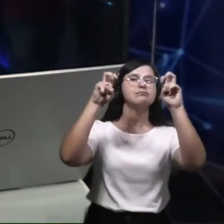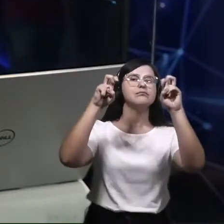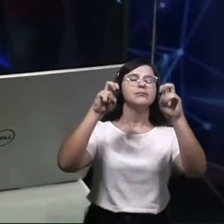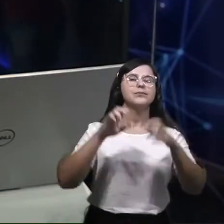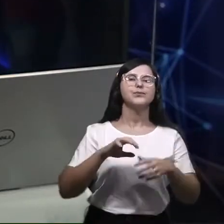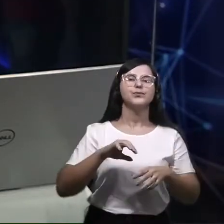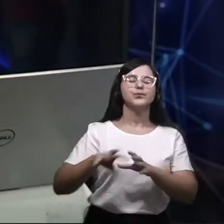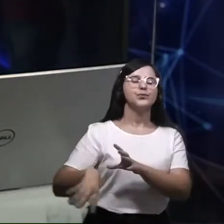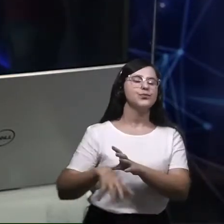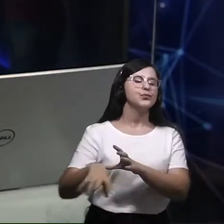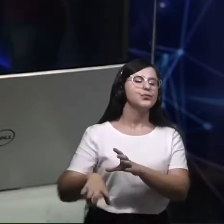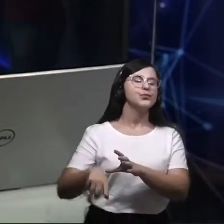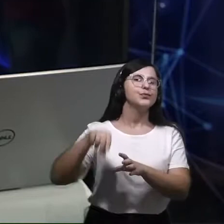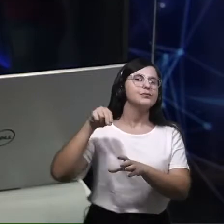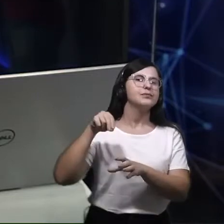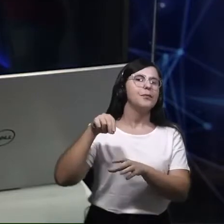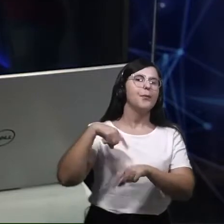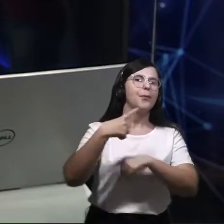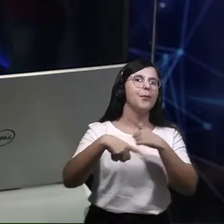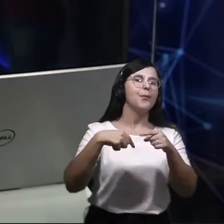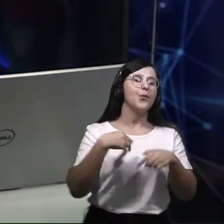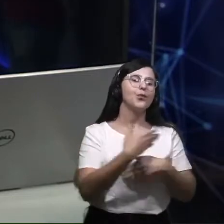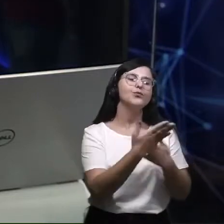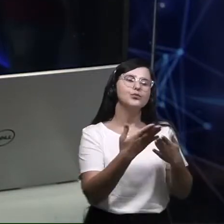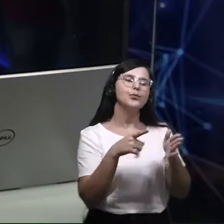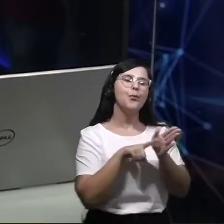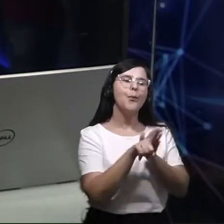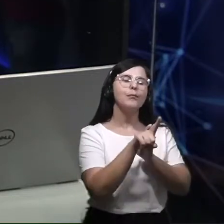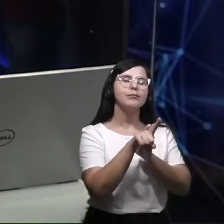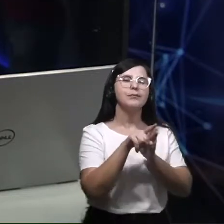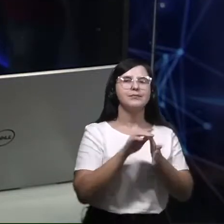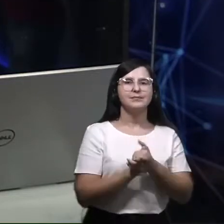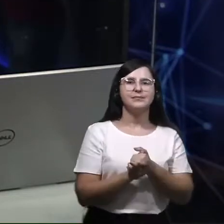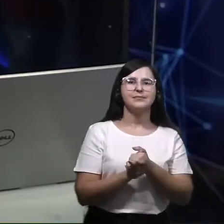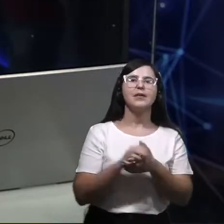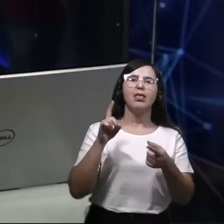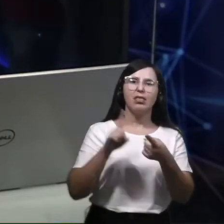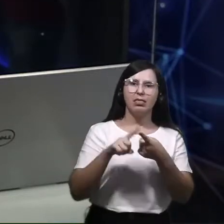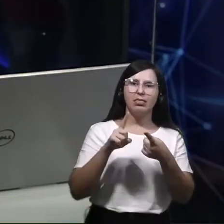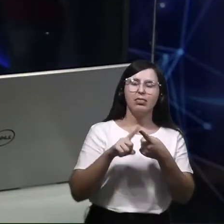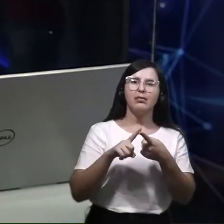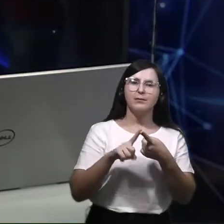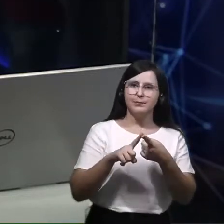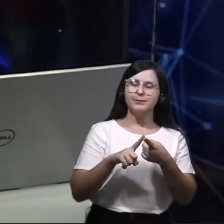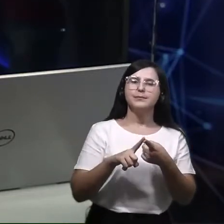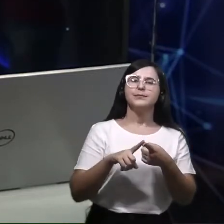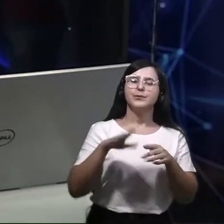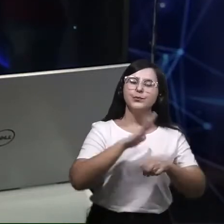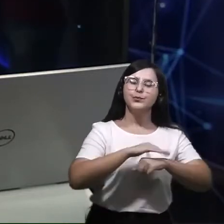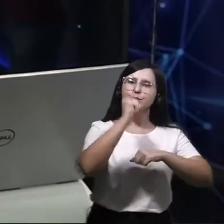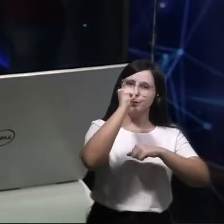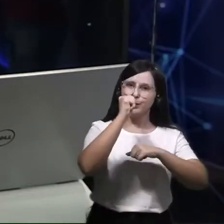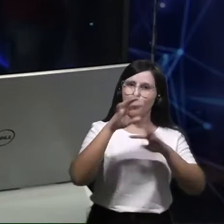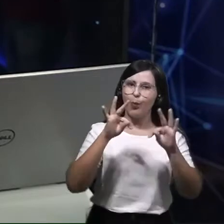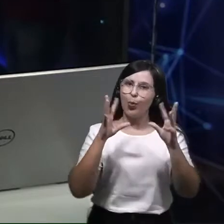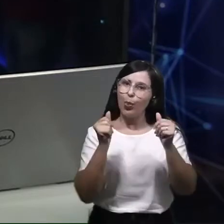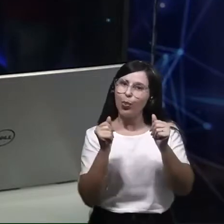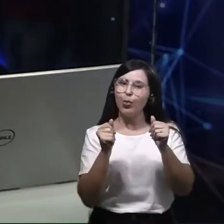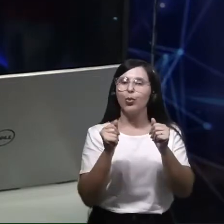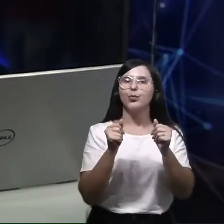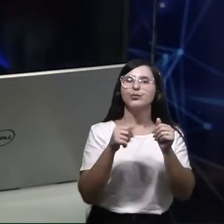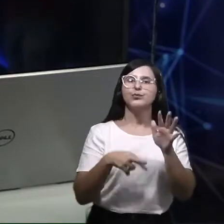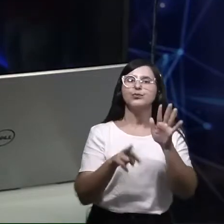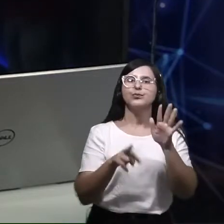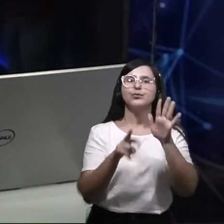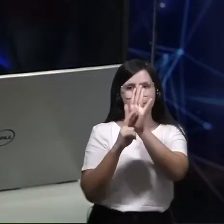serão sorteados para definir as perguntas. Só registrando também que nós chamamos aqui os representantes das coligações antes de colocar aqui os temas